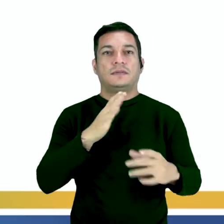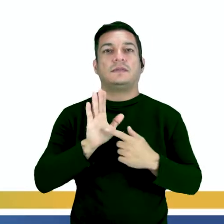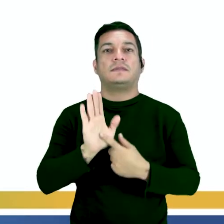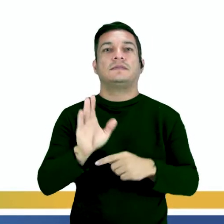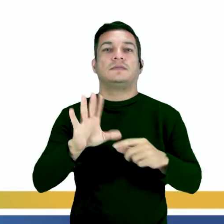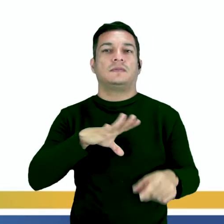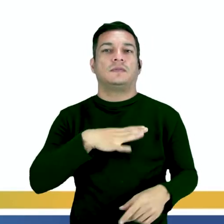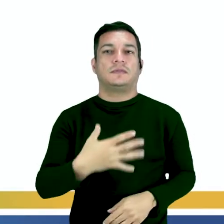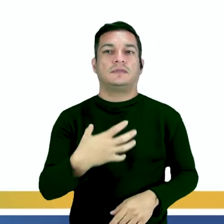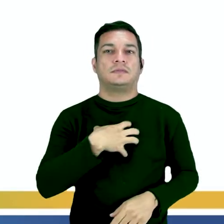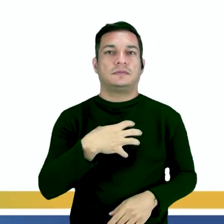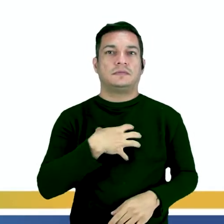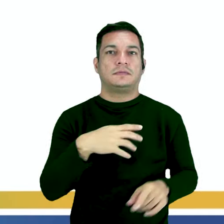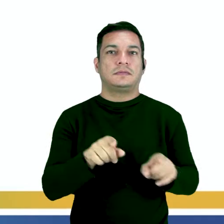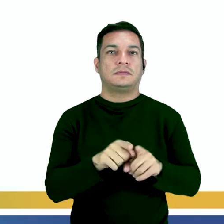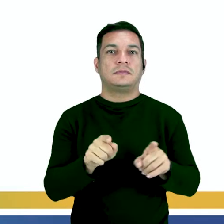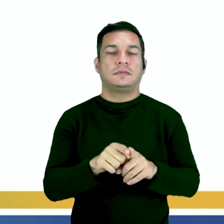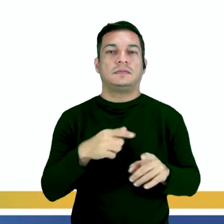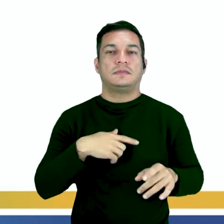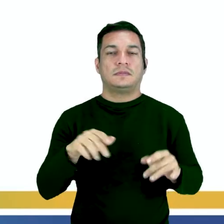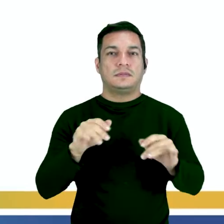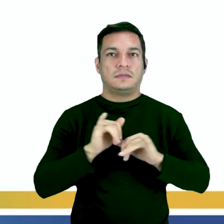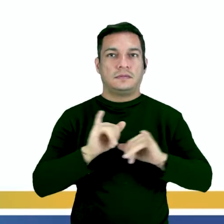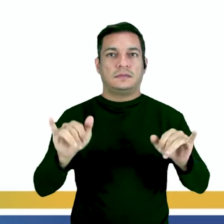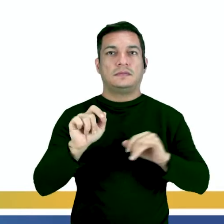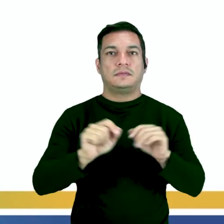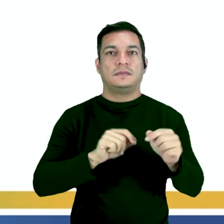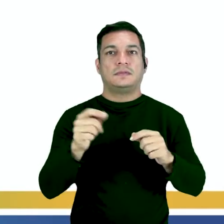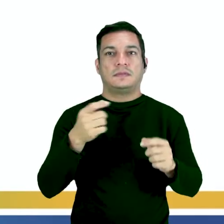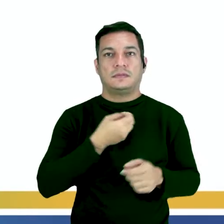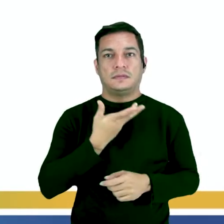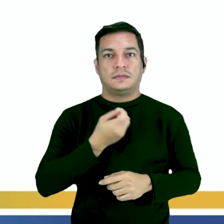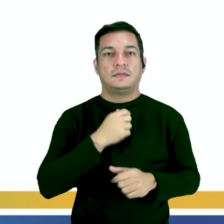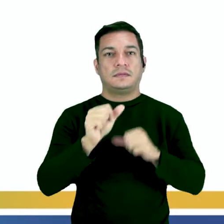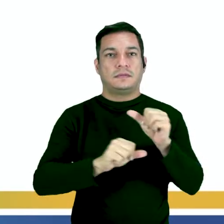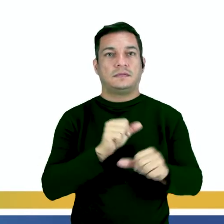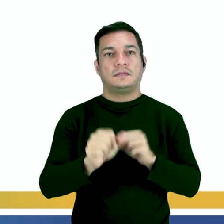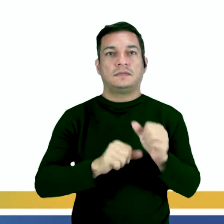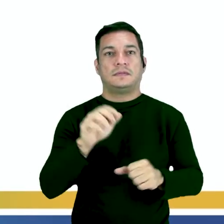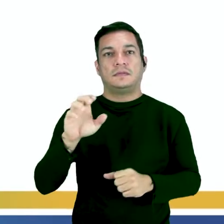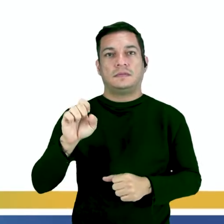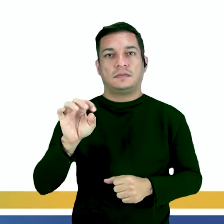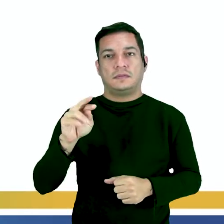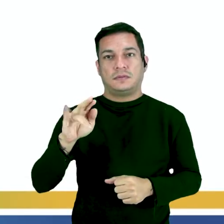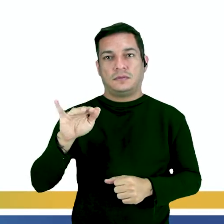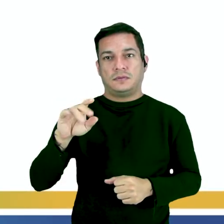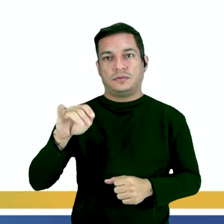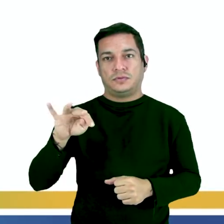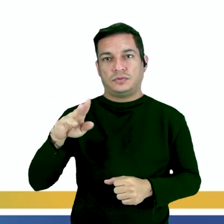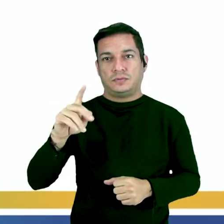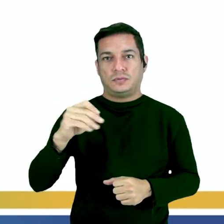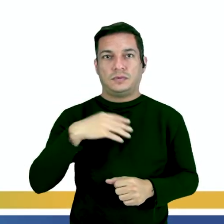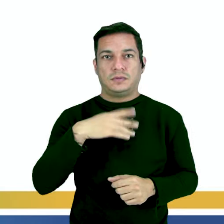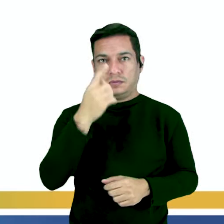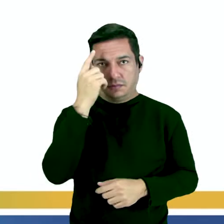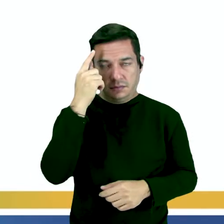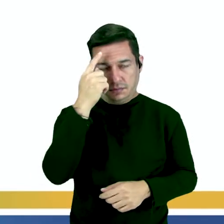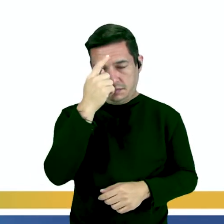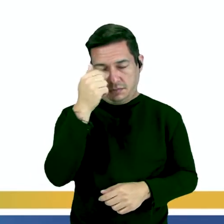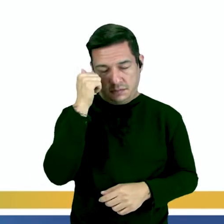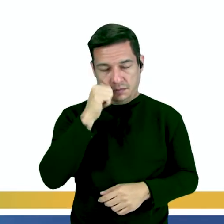demonstram coragem e atitude ao lançar as composições para mudar o estereótipo de que a figura feminina só